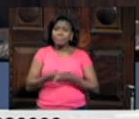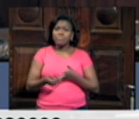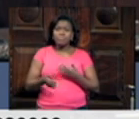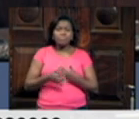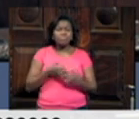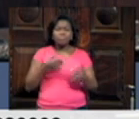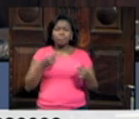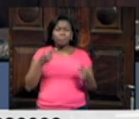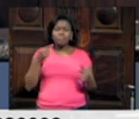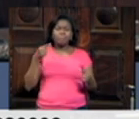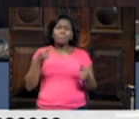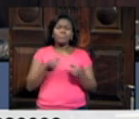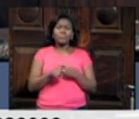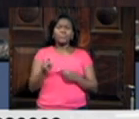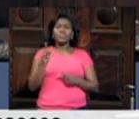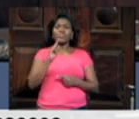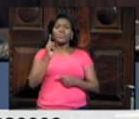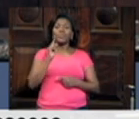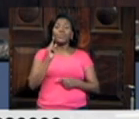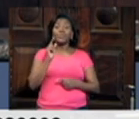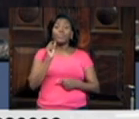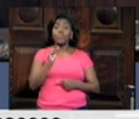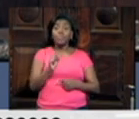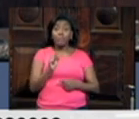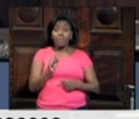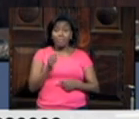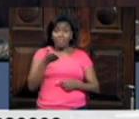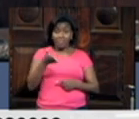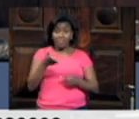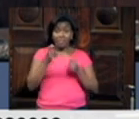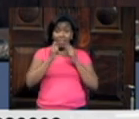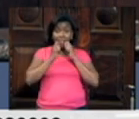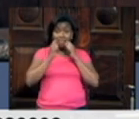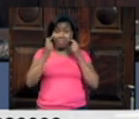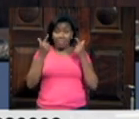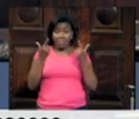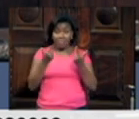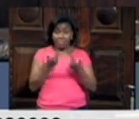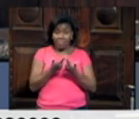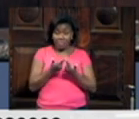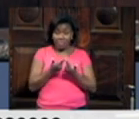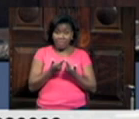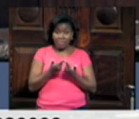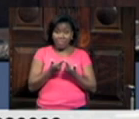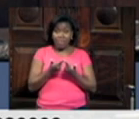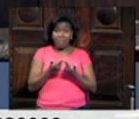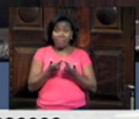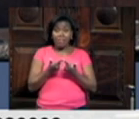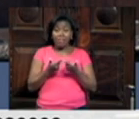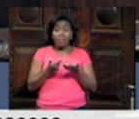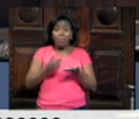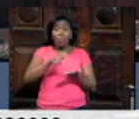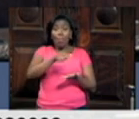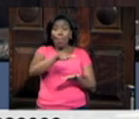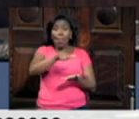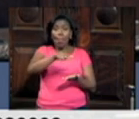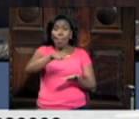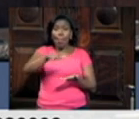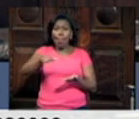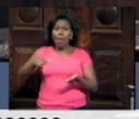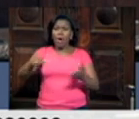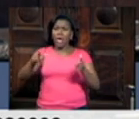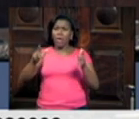de forma alguma esta casa está vazia do jeito que